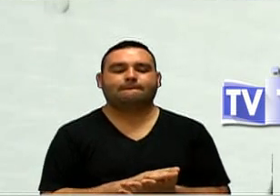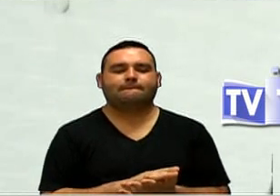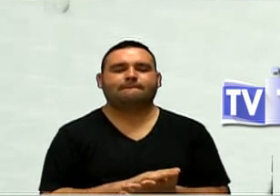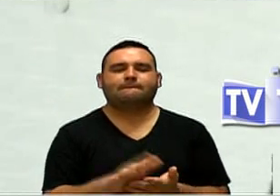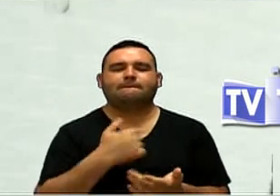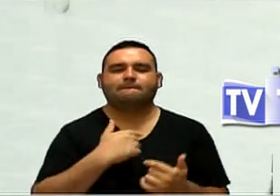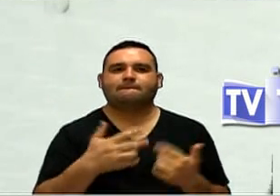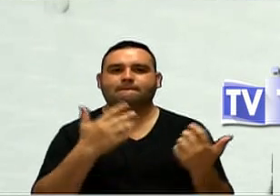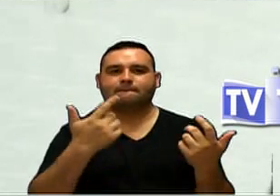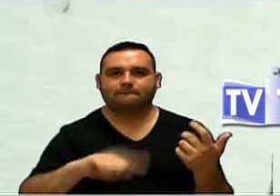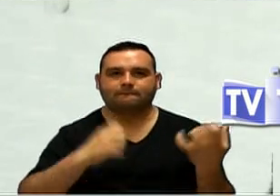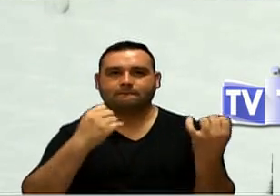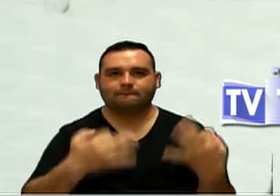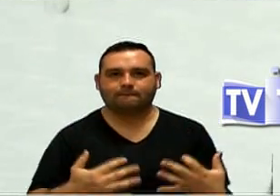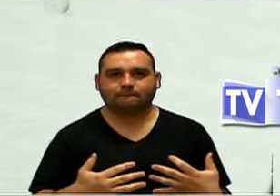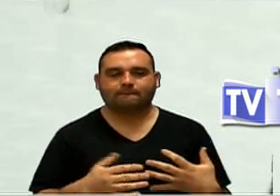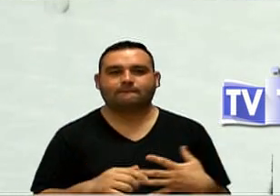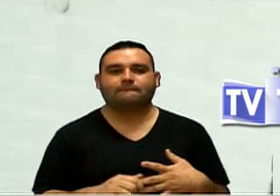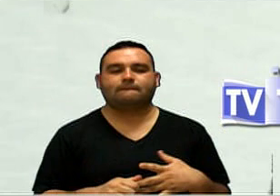Só dando uma repassada, Renan,